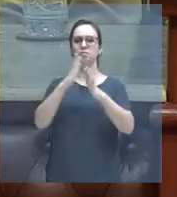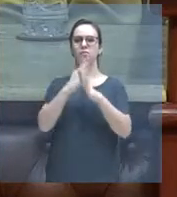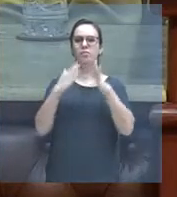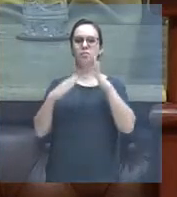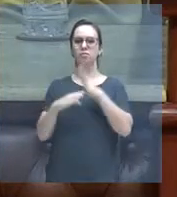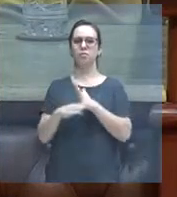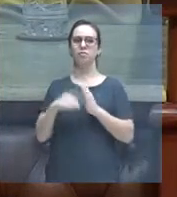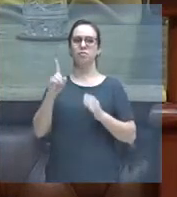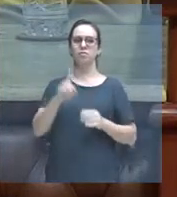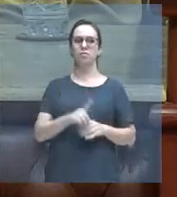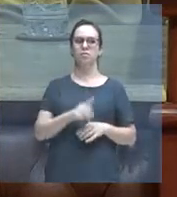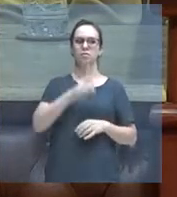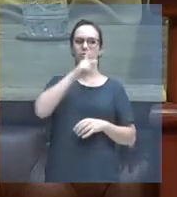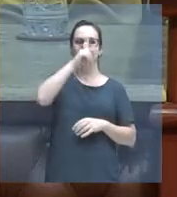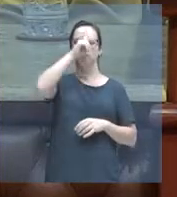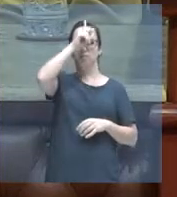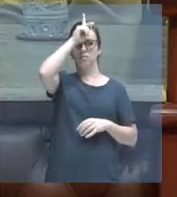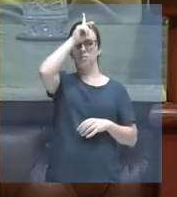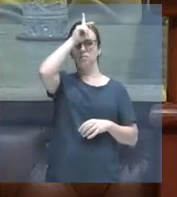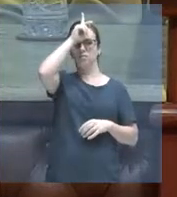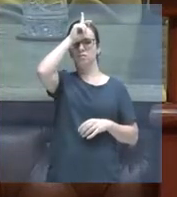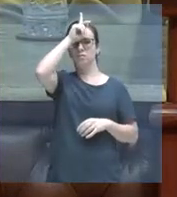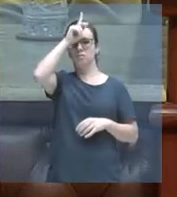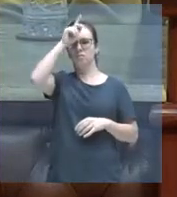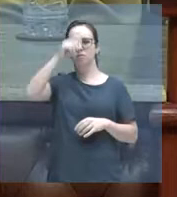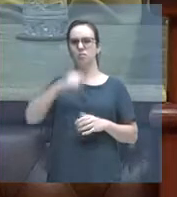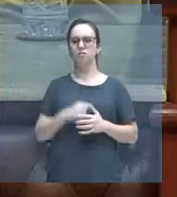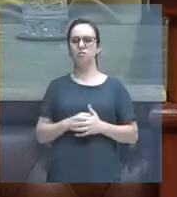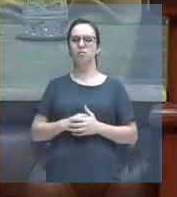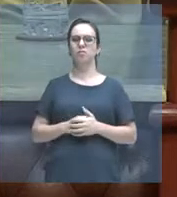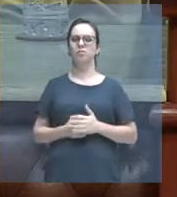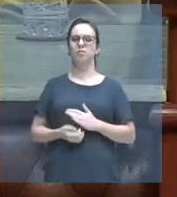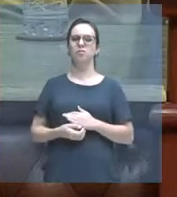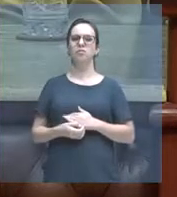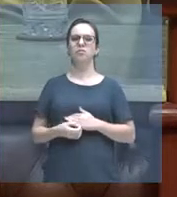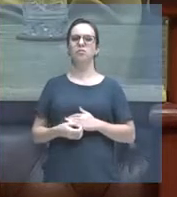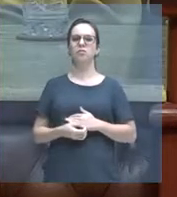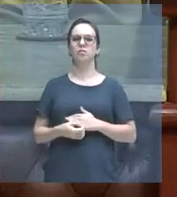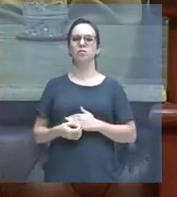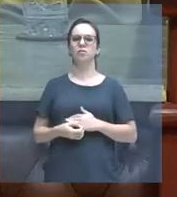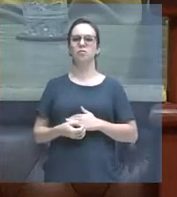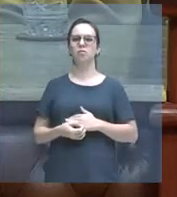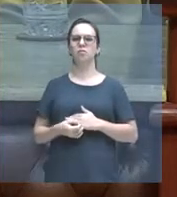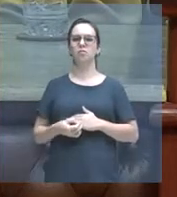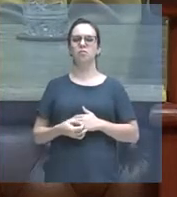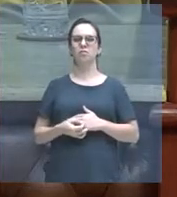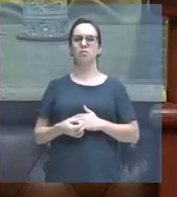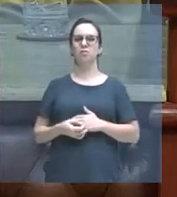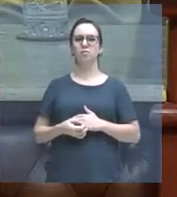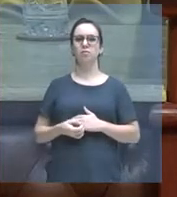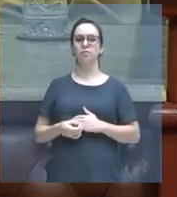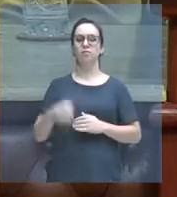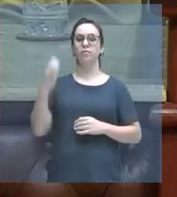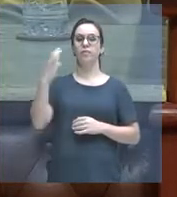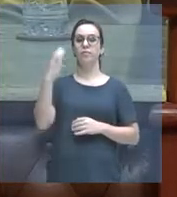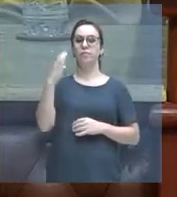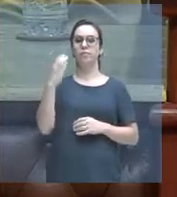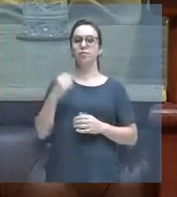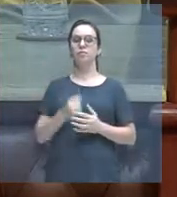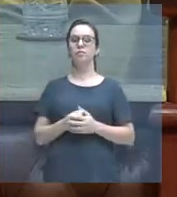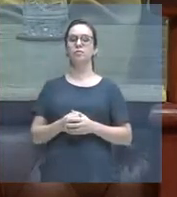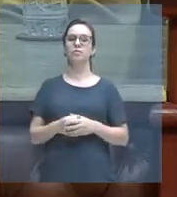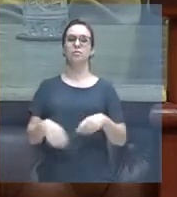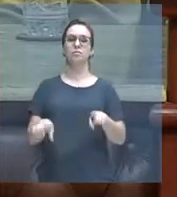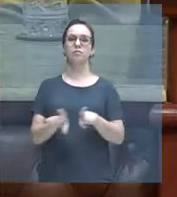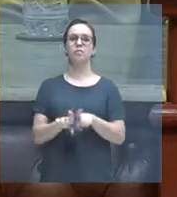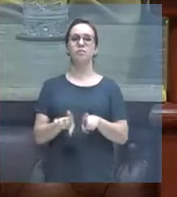Cunha diz isso, que o sertanejo é, antes de tudo, um forte. Querendo, assim, tentando parafrasear o Euclides da Cunha,